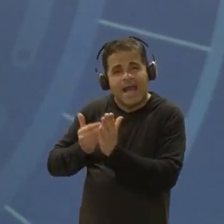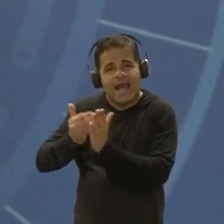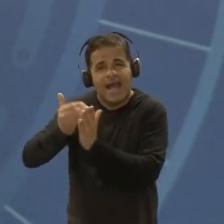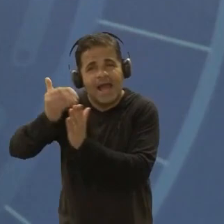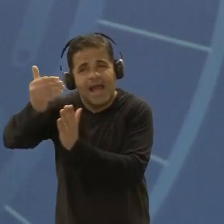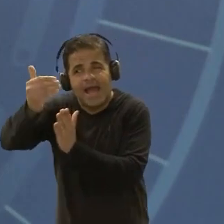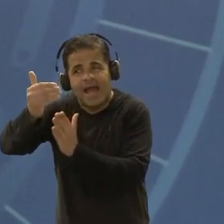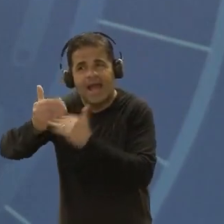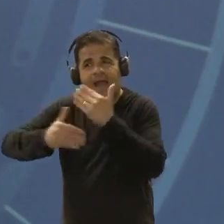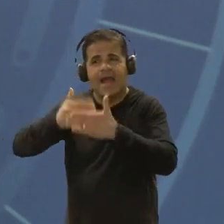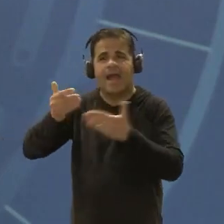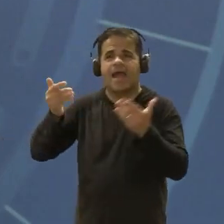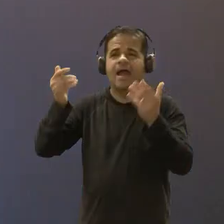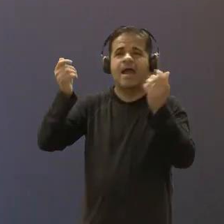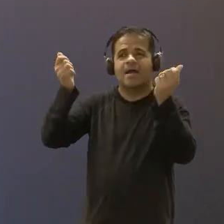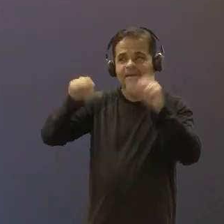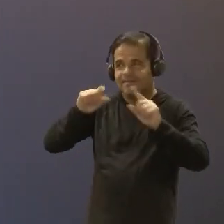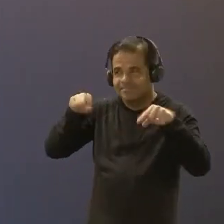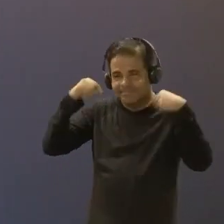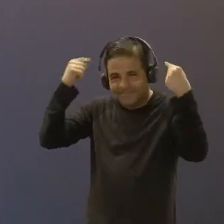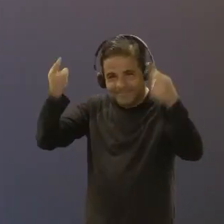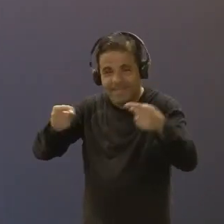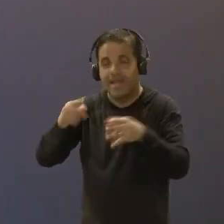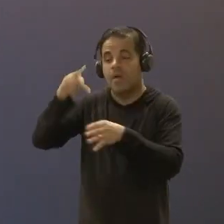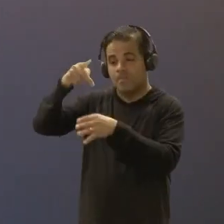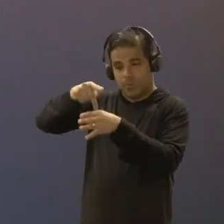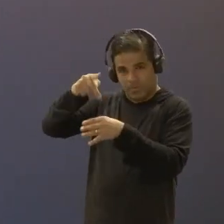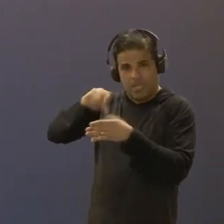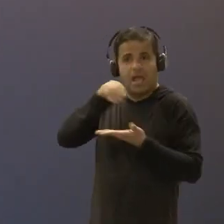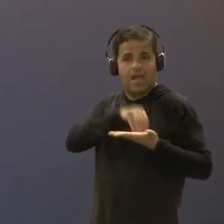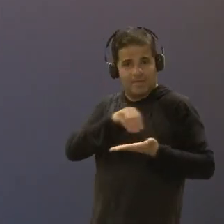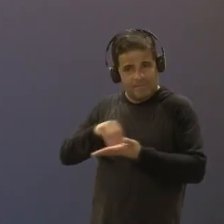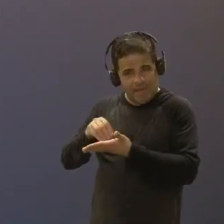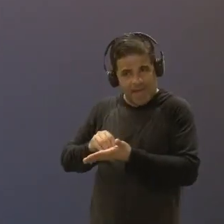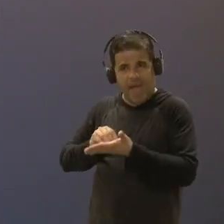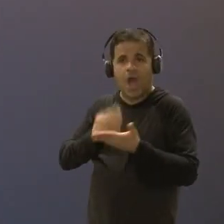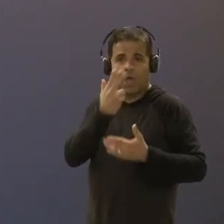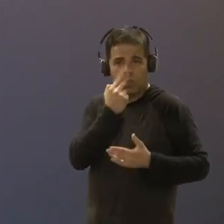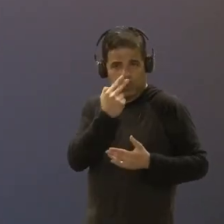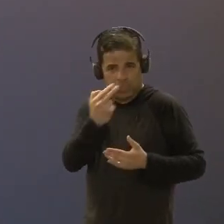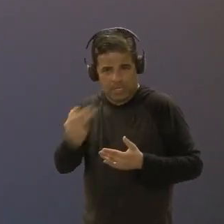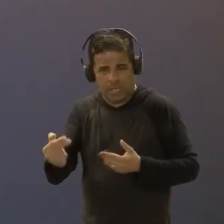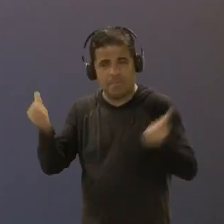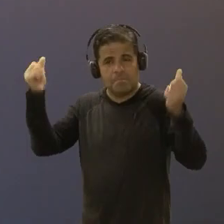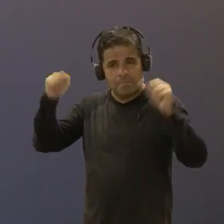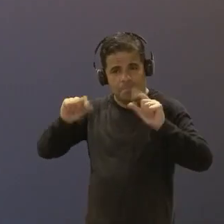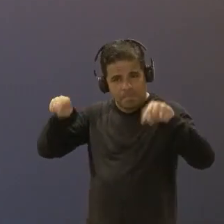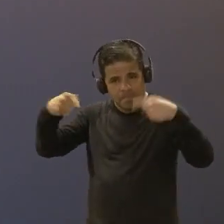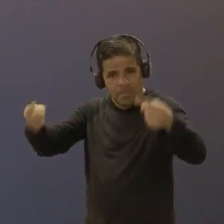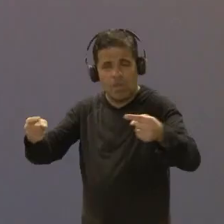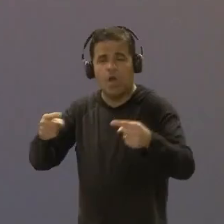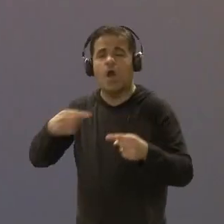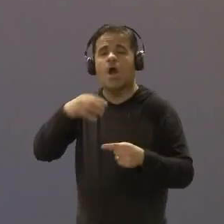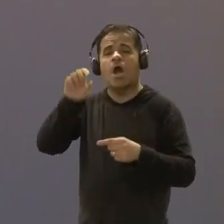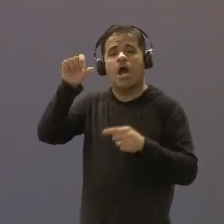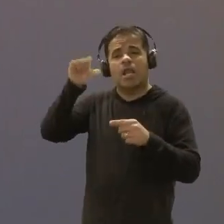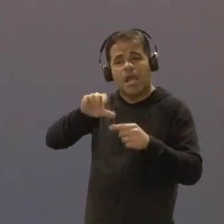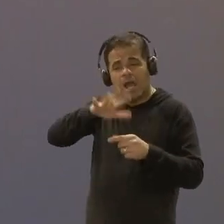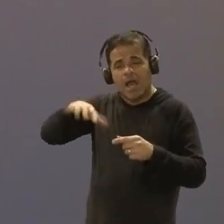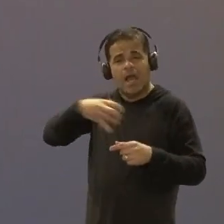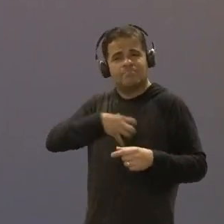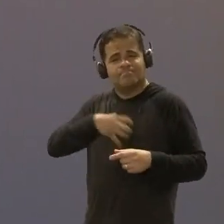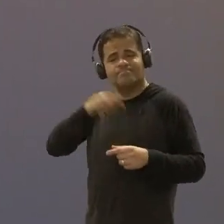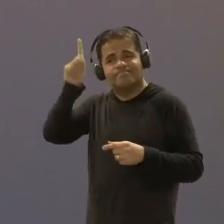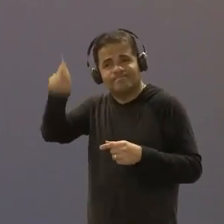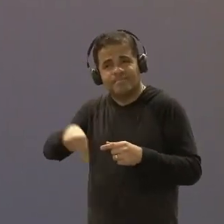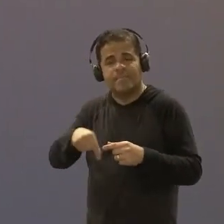no renal crônico. Proteína, a falta de nutrição piora o estado nutricional. E o piora do estado nutricional